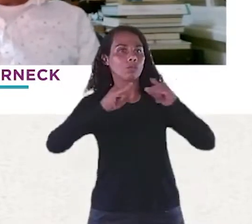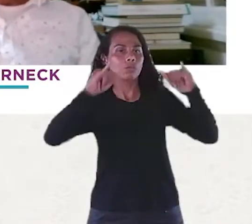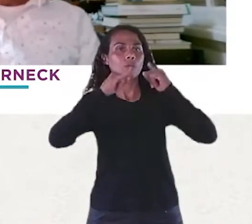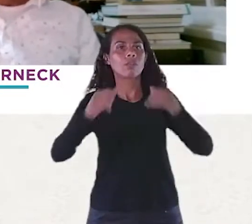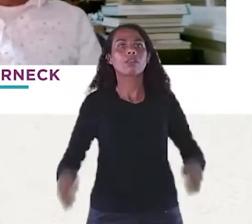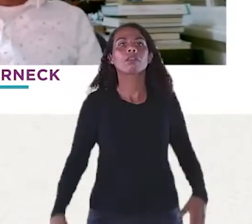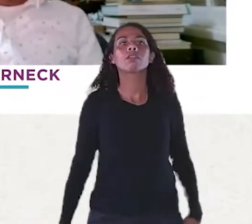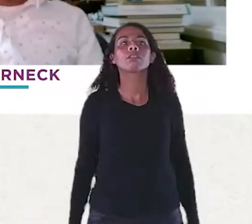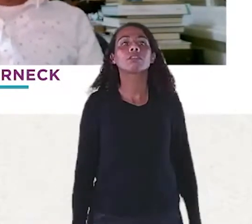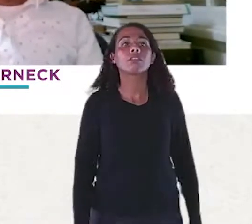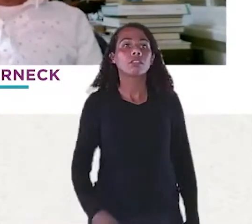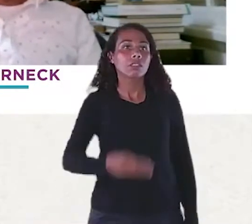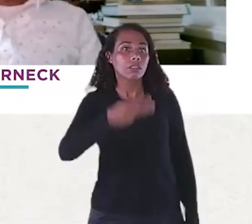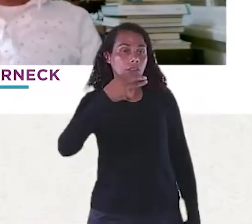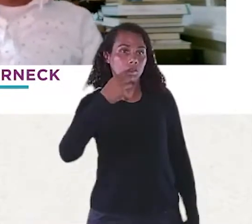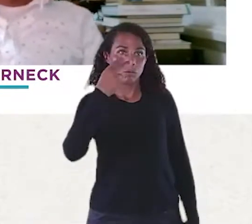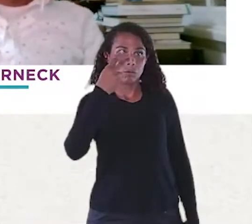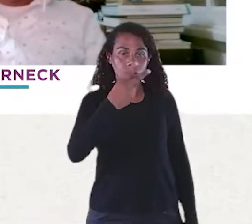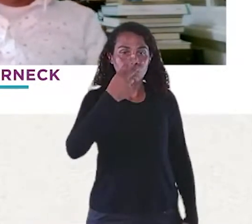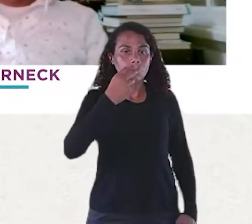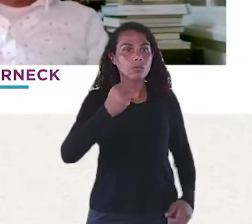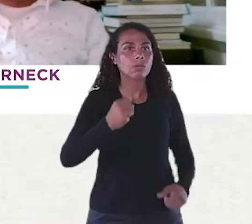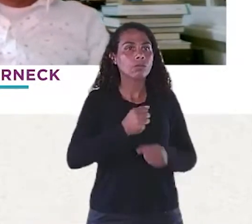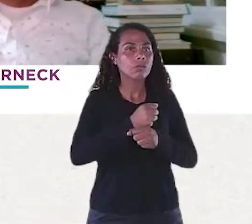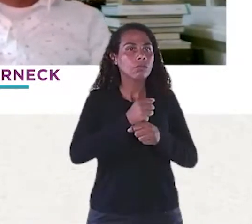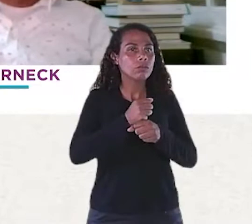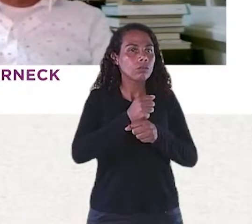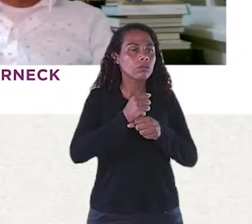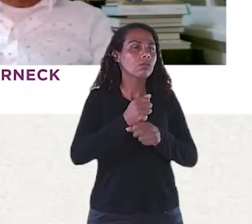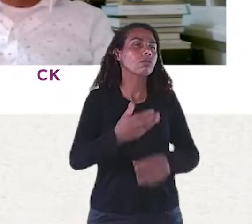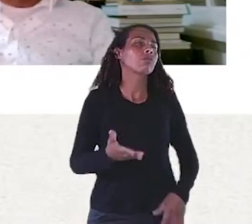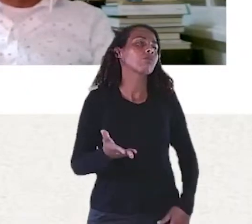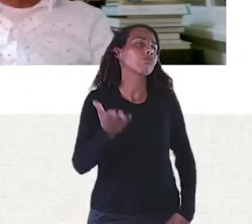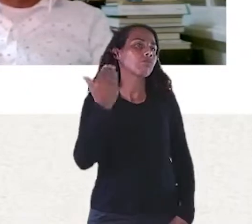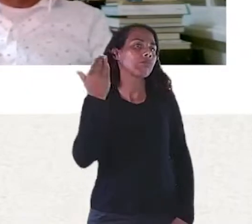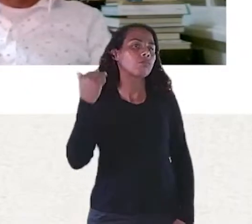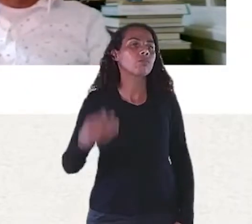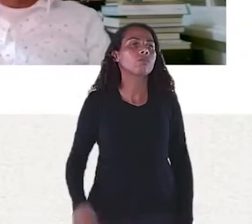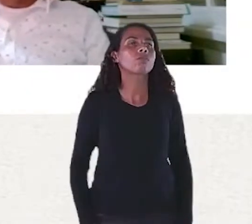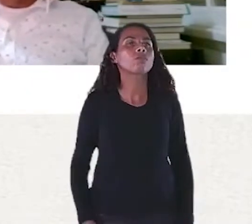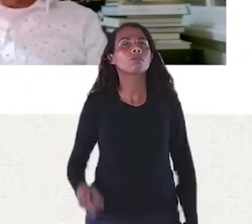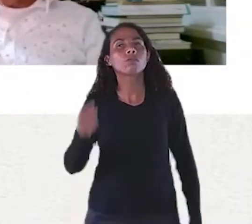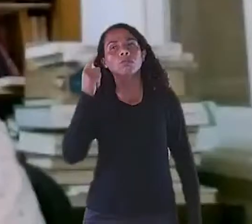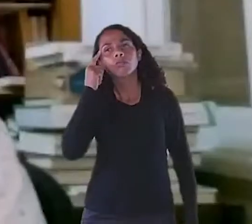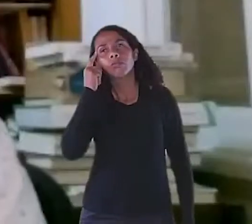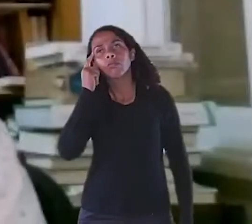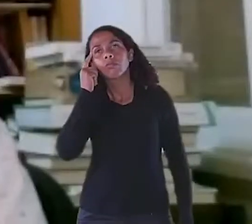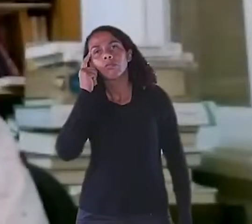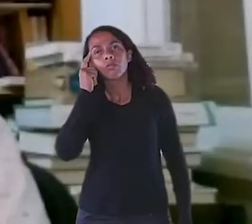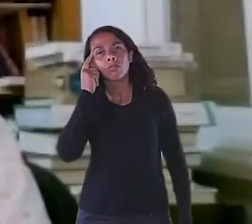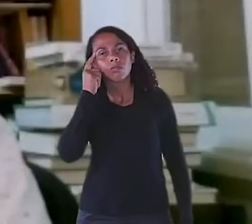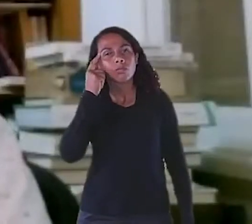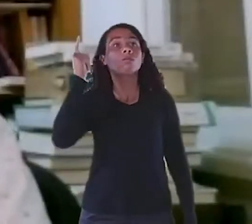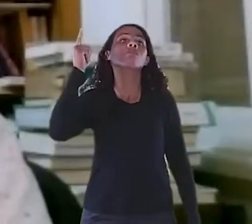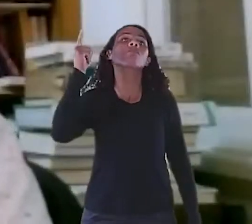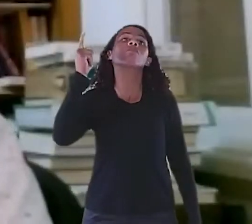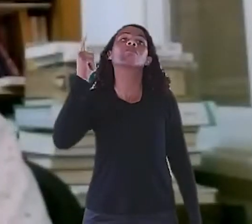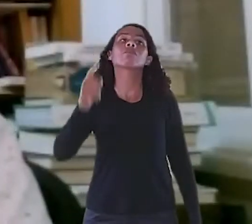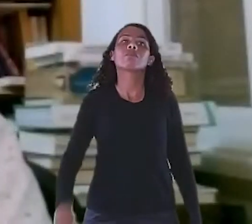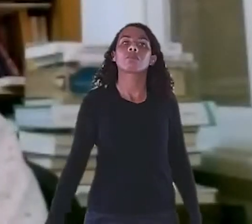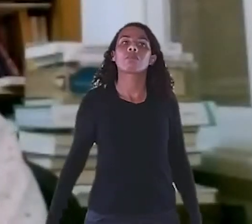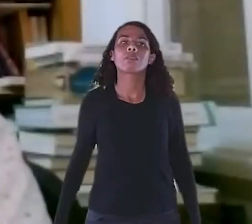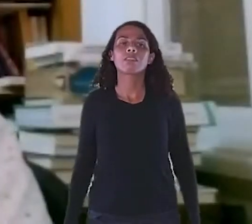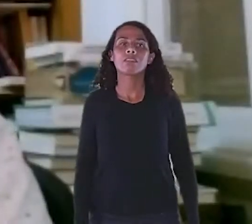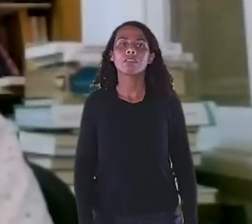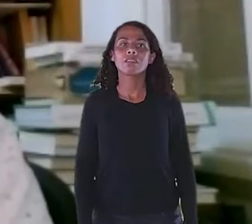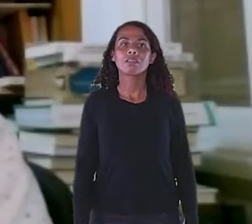de começar, eu tive uma ideia de juntar e fazer minha primeira